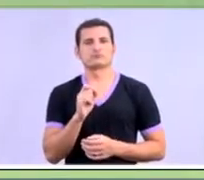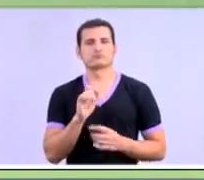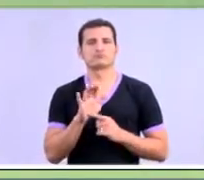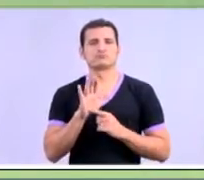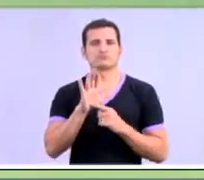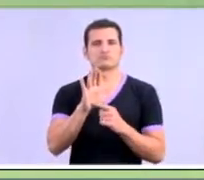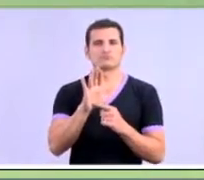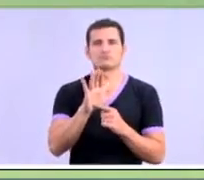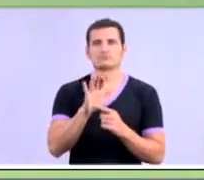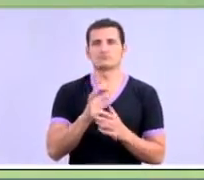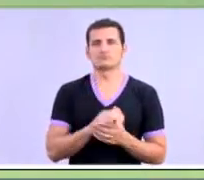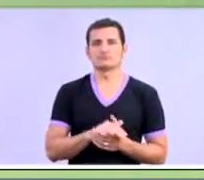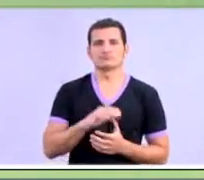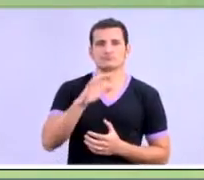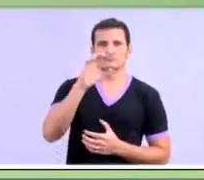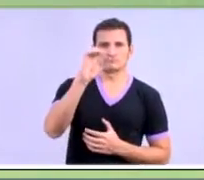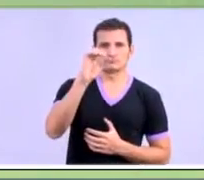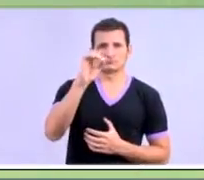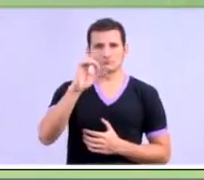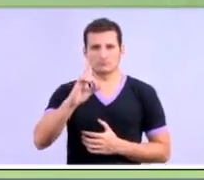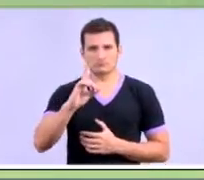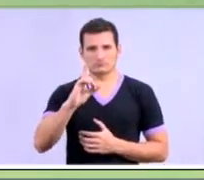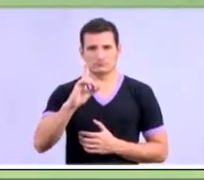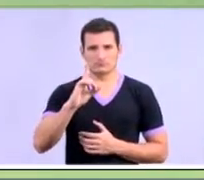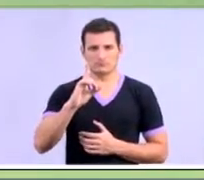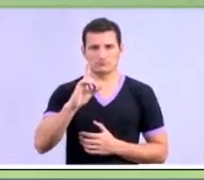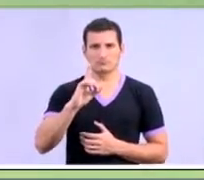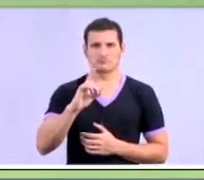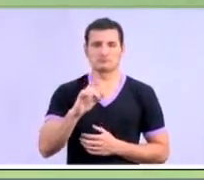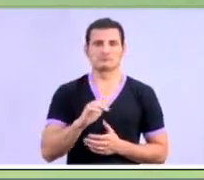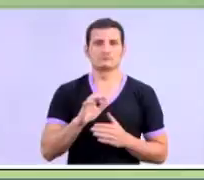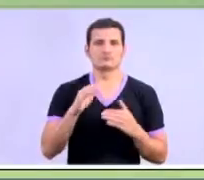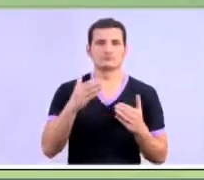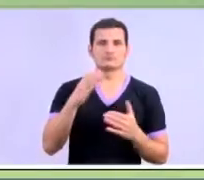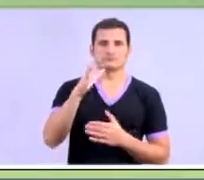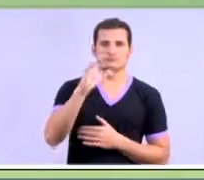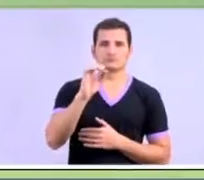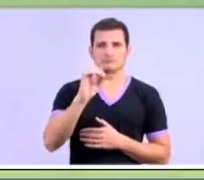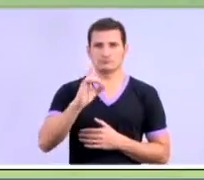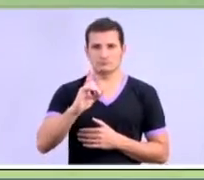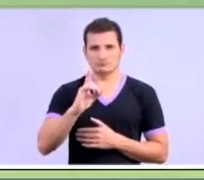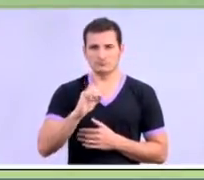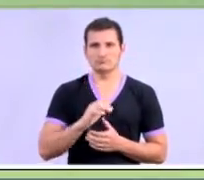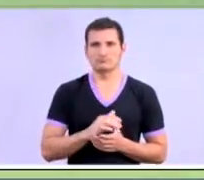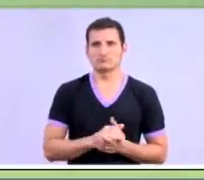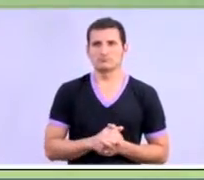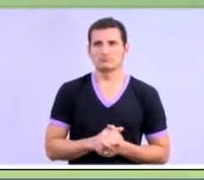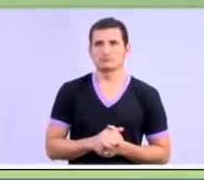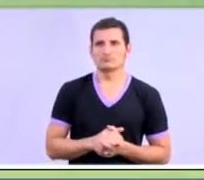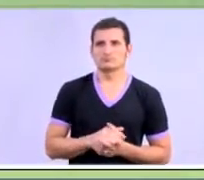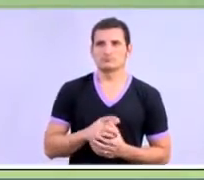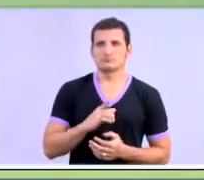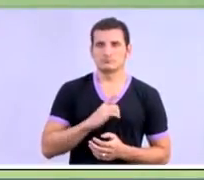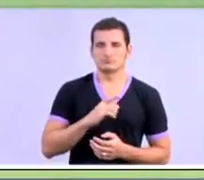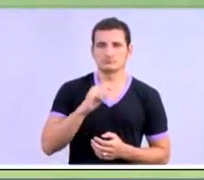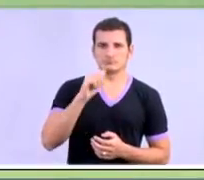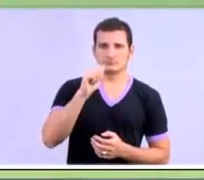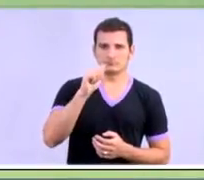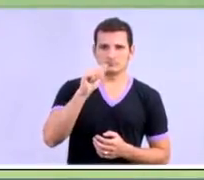representação? Codificação, ok? Qual a codificação? A gente tem a codificação